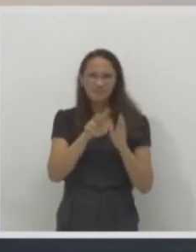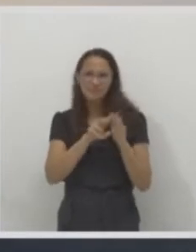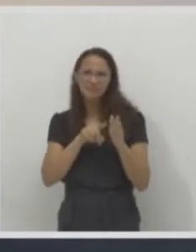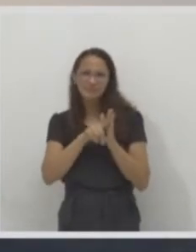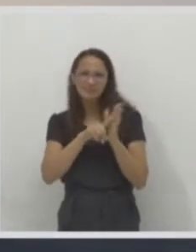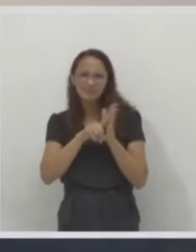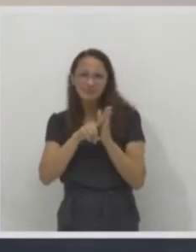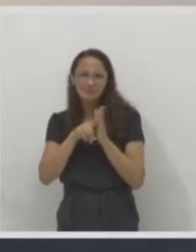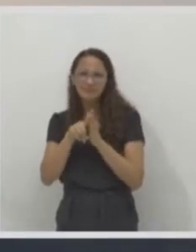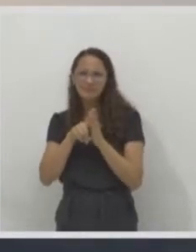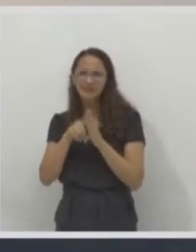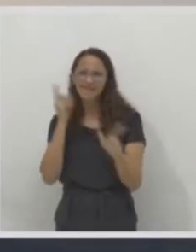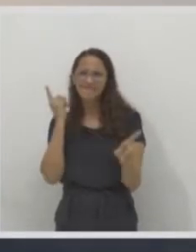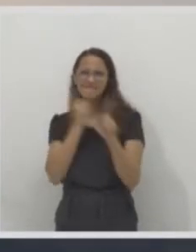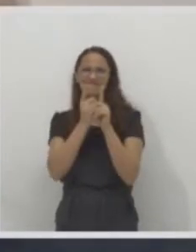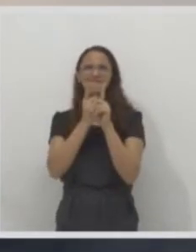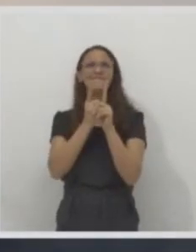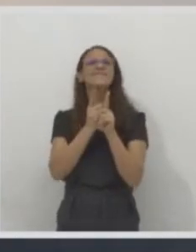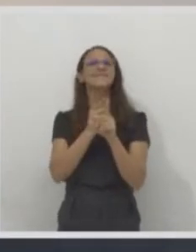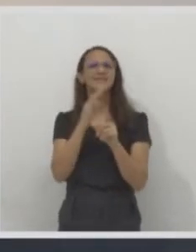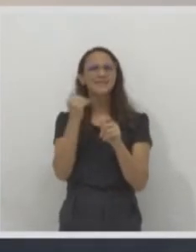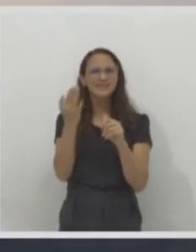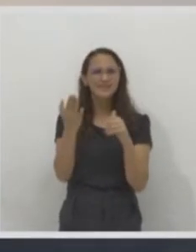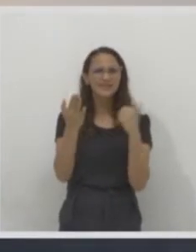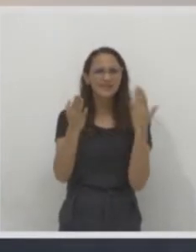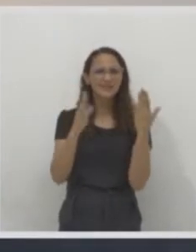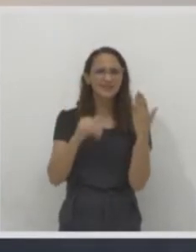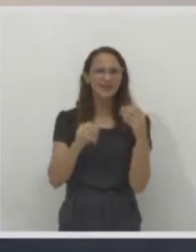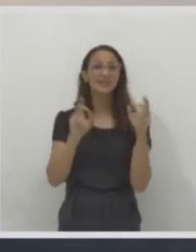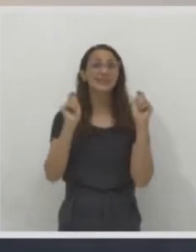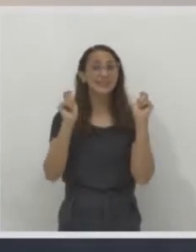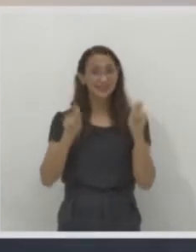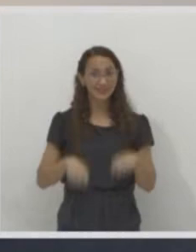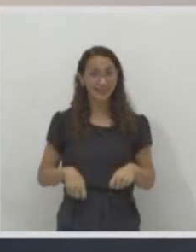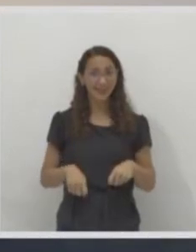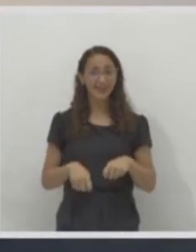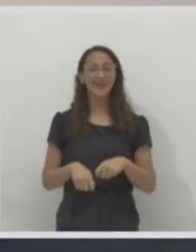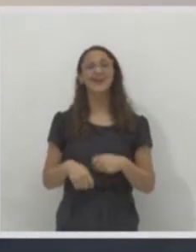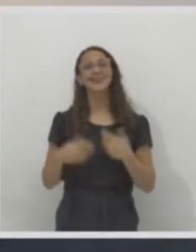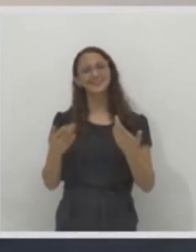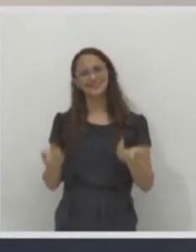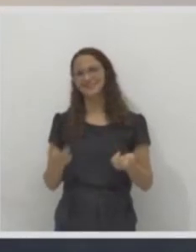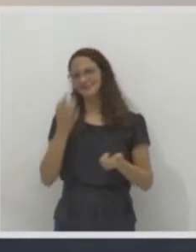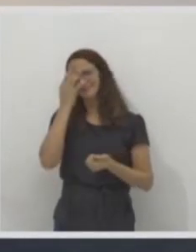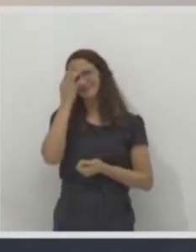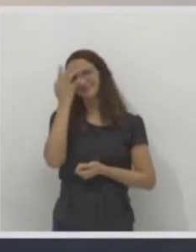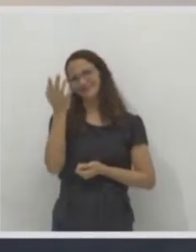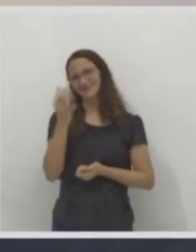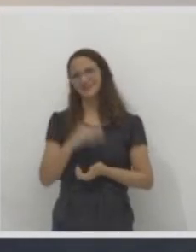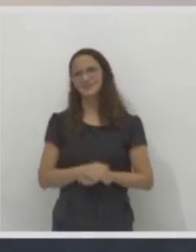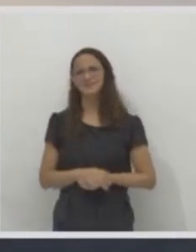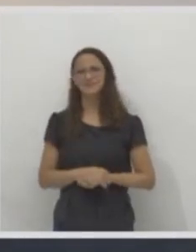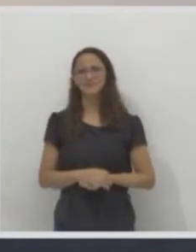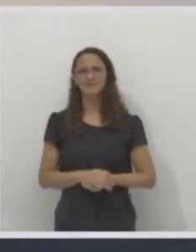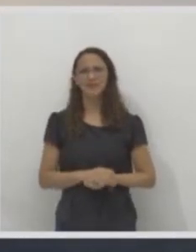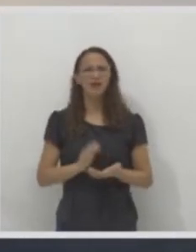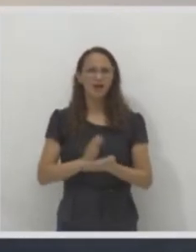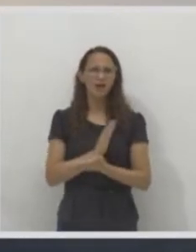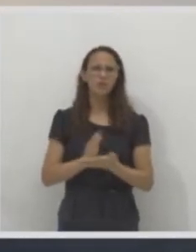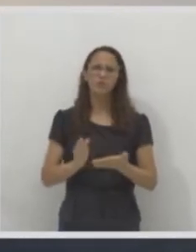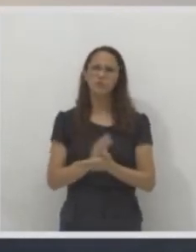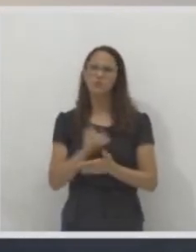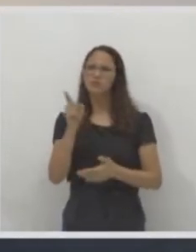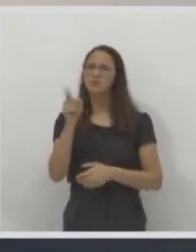consegue identificar as medidas de cada lado desse triângulo. Algumas vezes você consegue